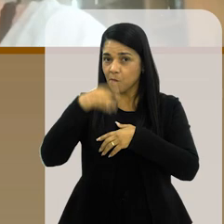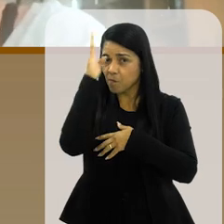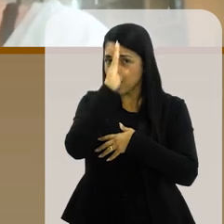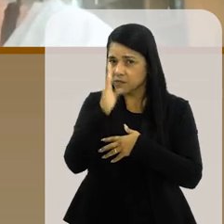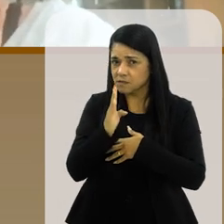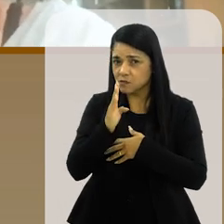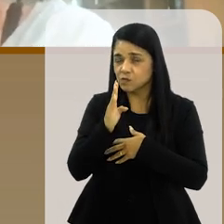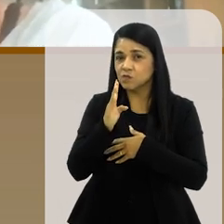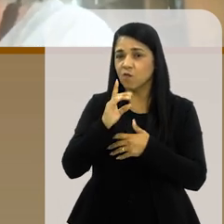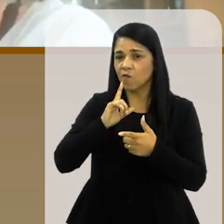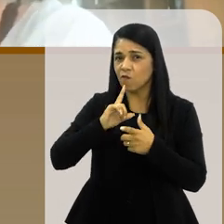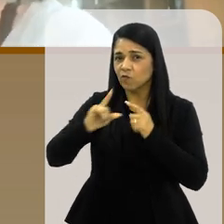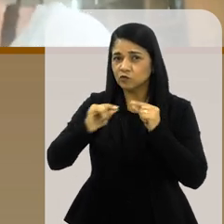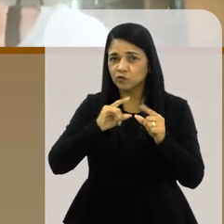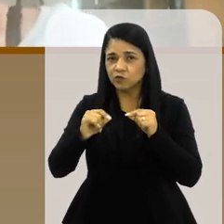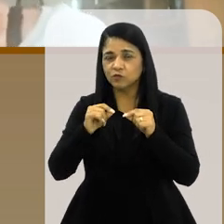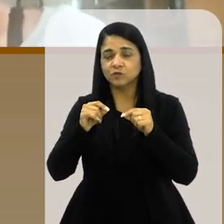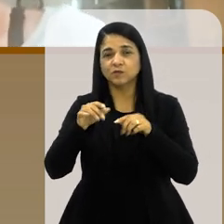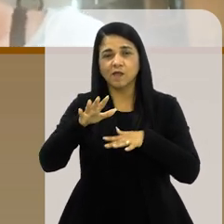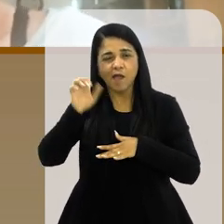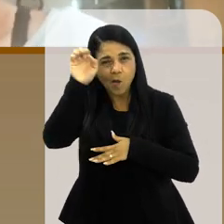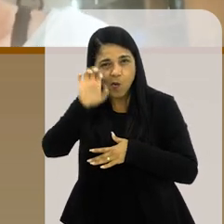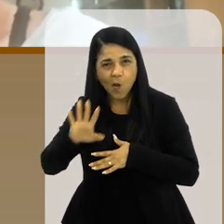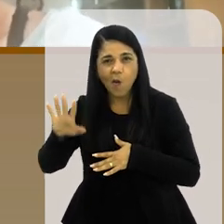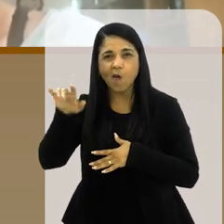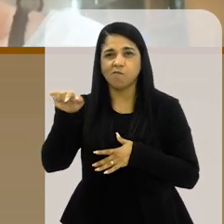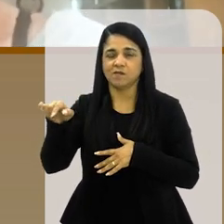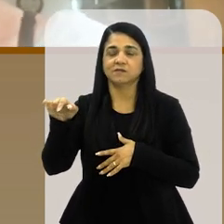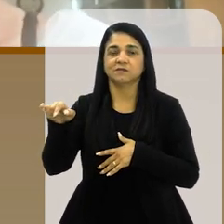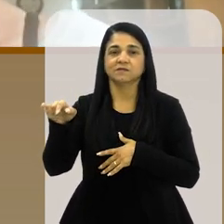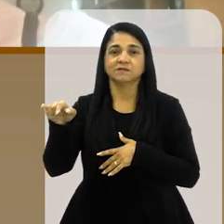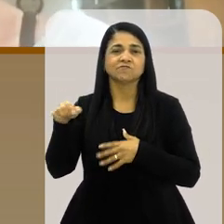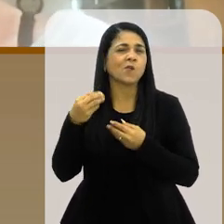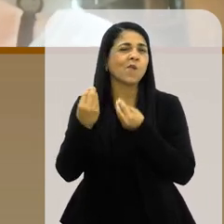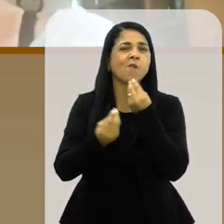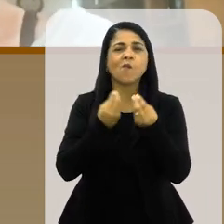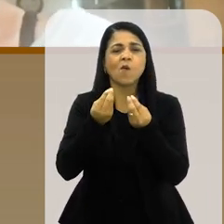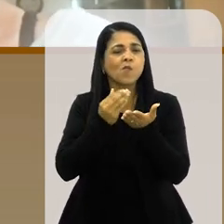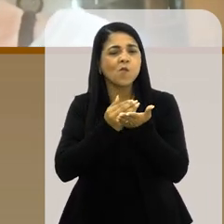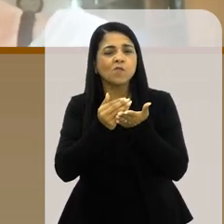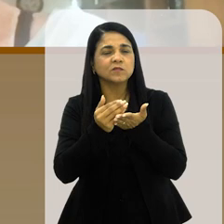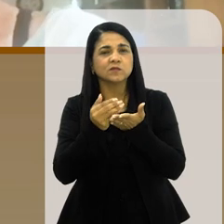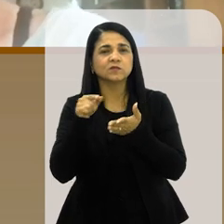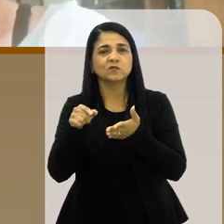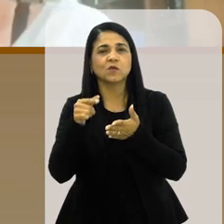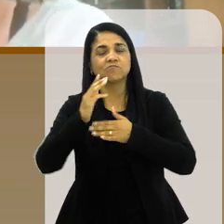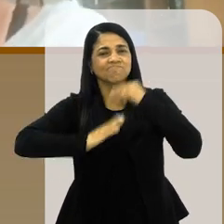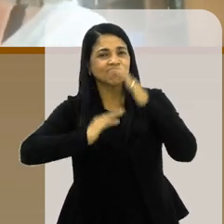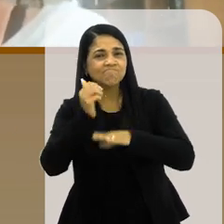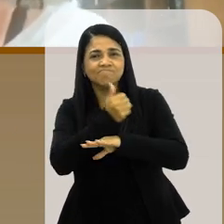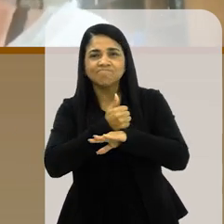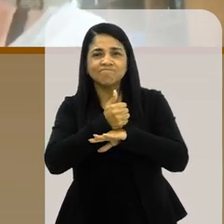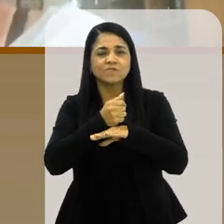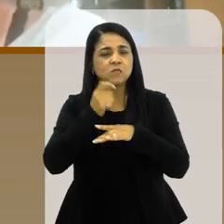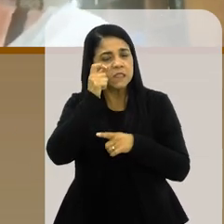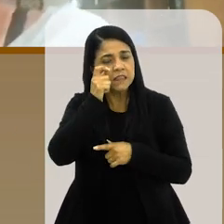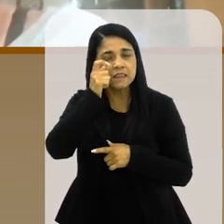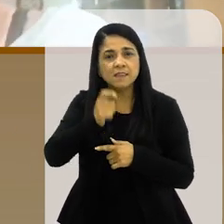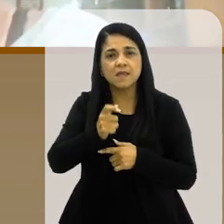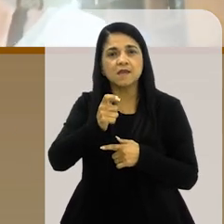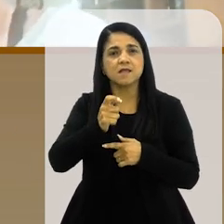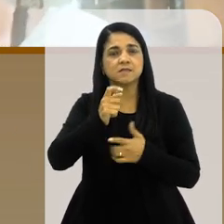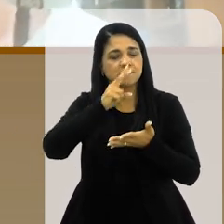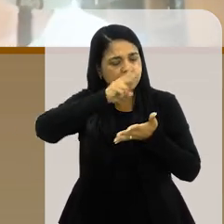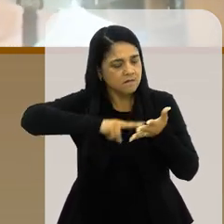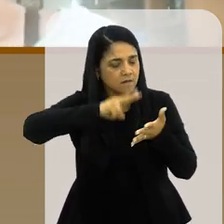de antissemitismo da Europa. Como é que começou a sua carreira, o seu interesse pela leitura e